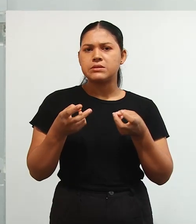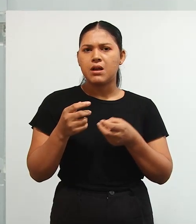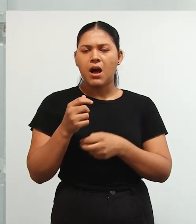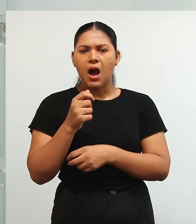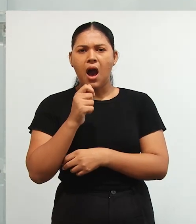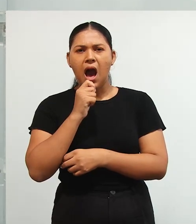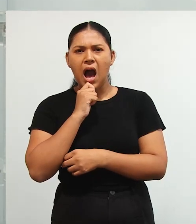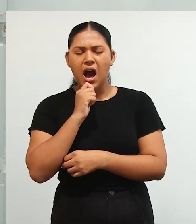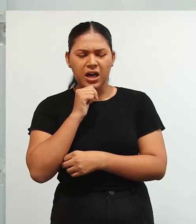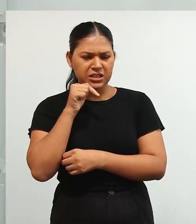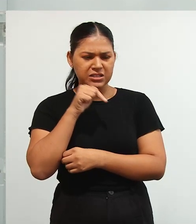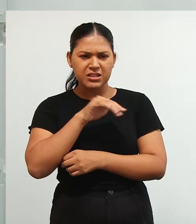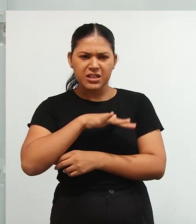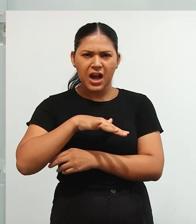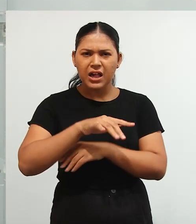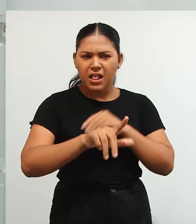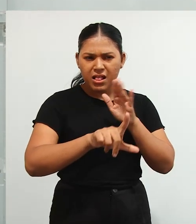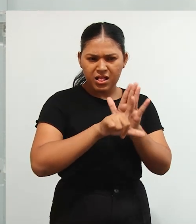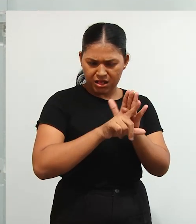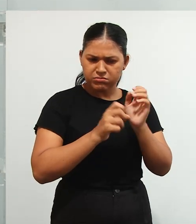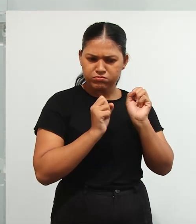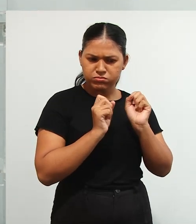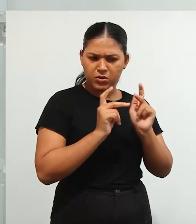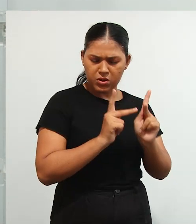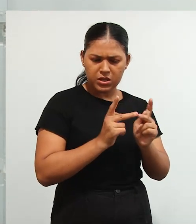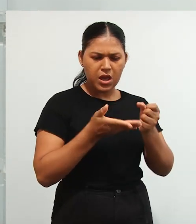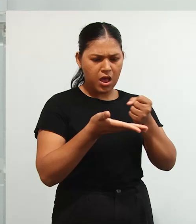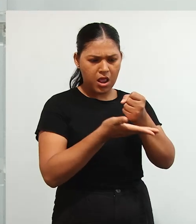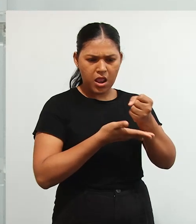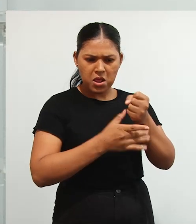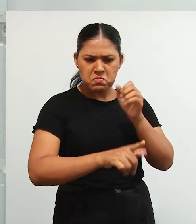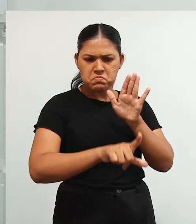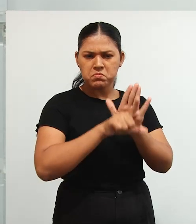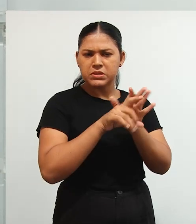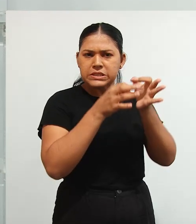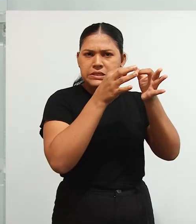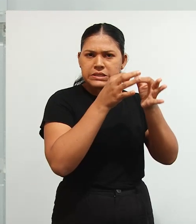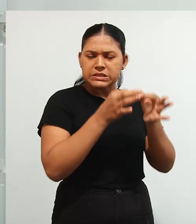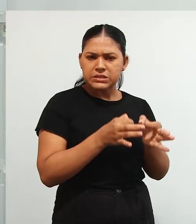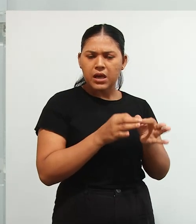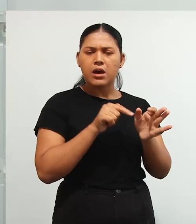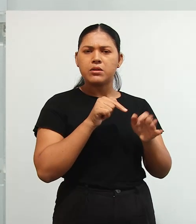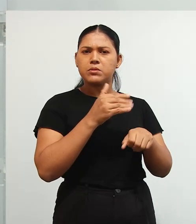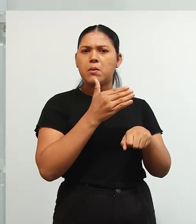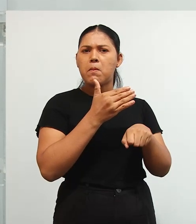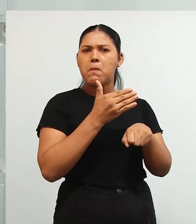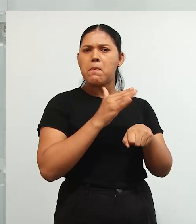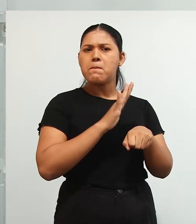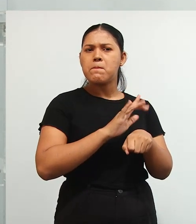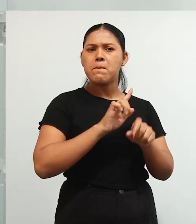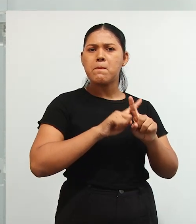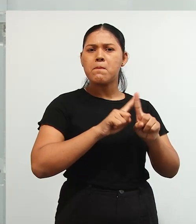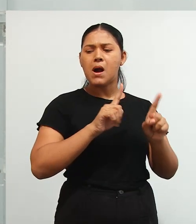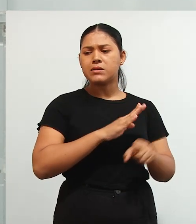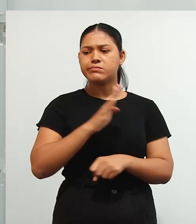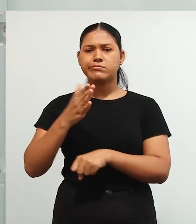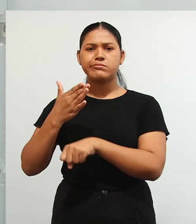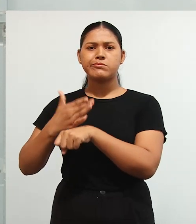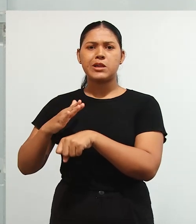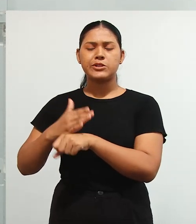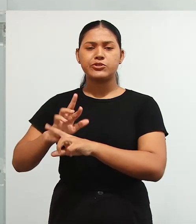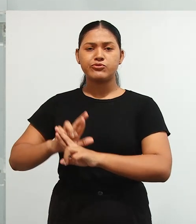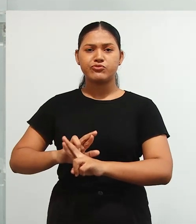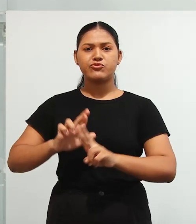campo normativo, né, para esse conjunto de leis que regulamentam um determinado princípio, nesse caso, a educação para as relações